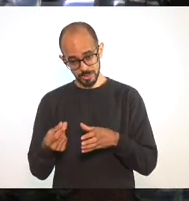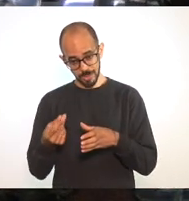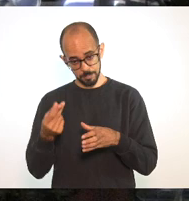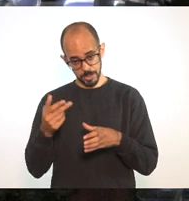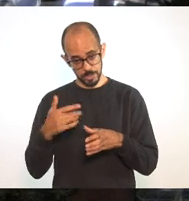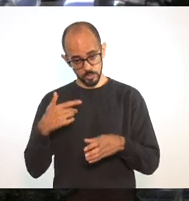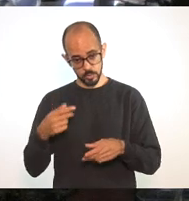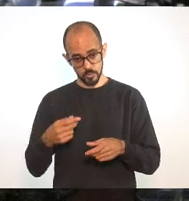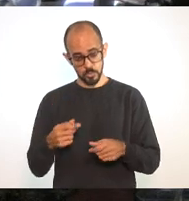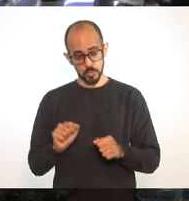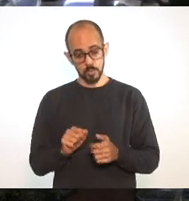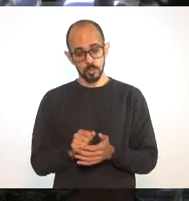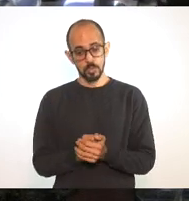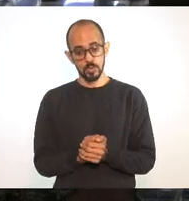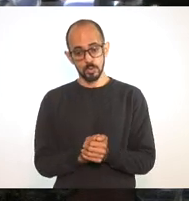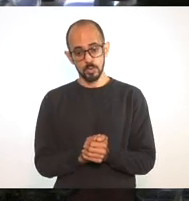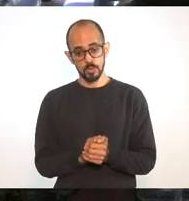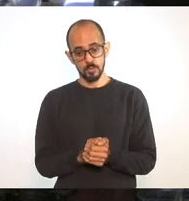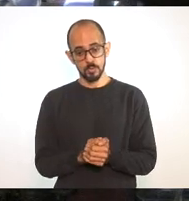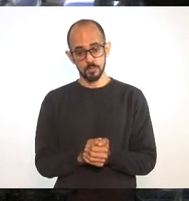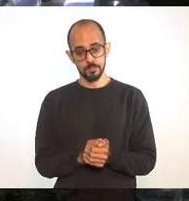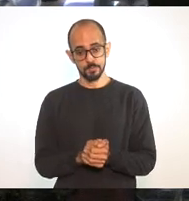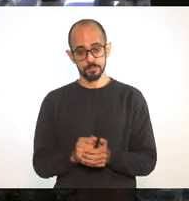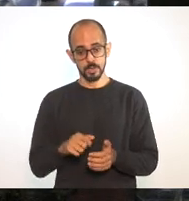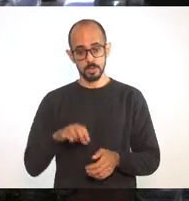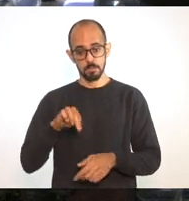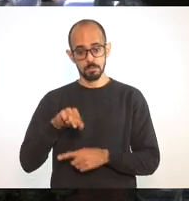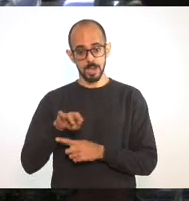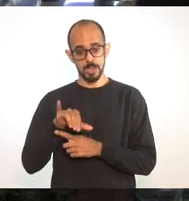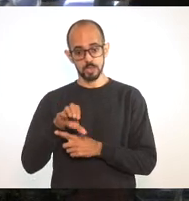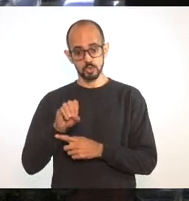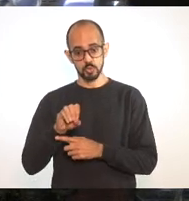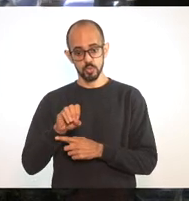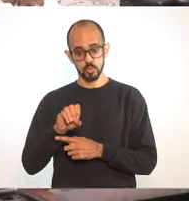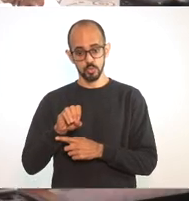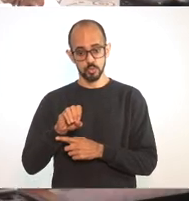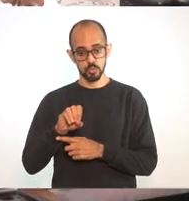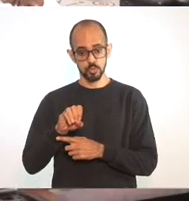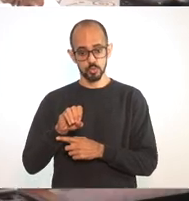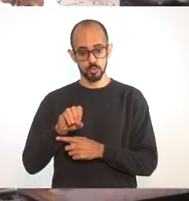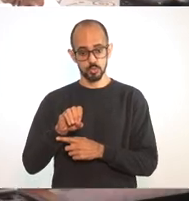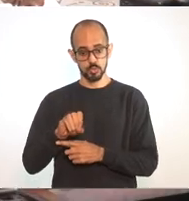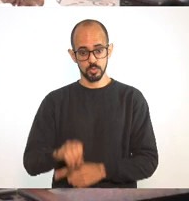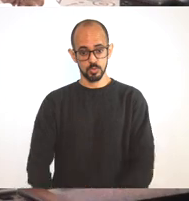Financeira e Controle, deputado Márcio Canella.